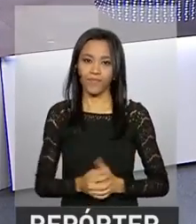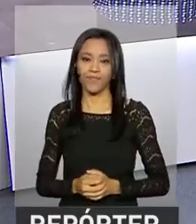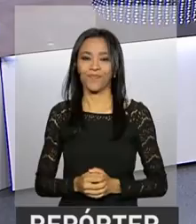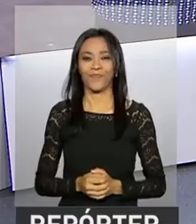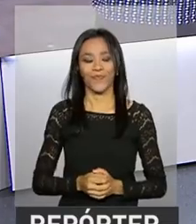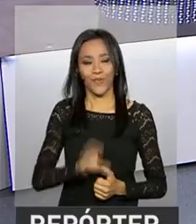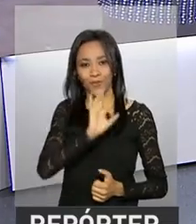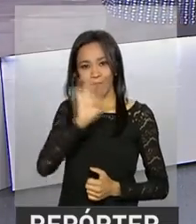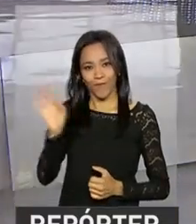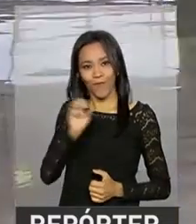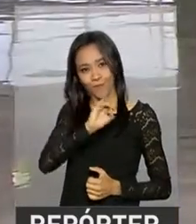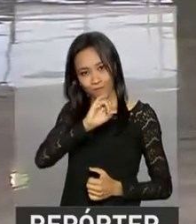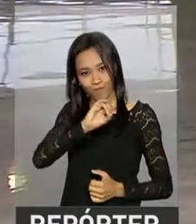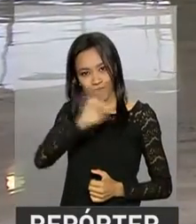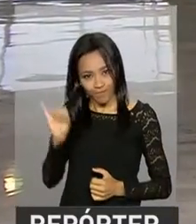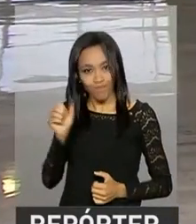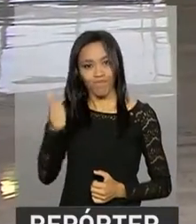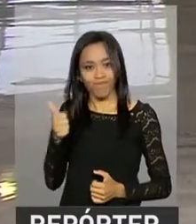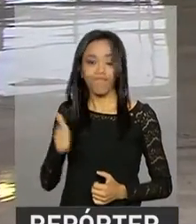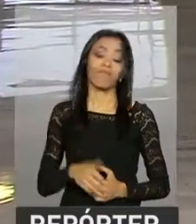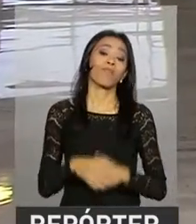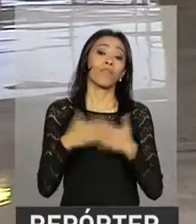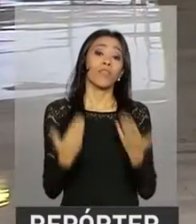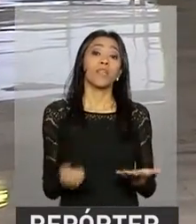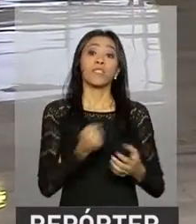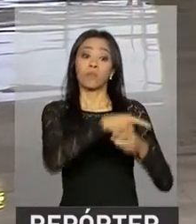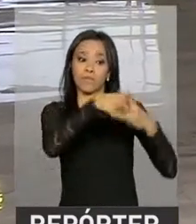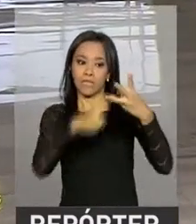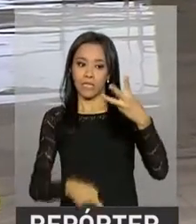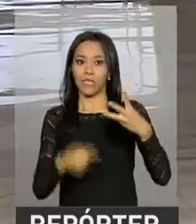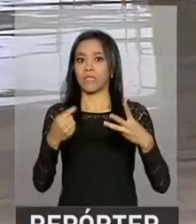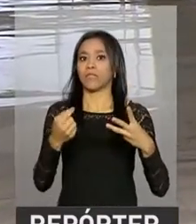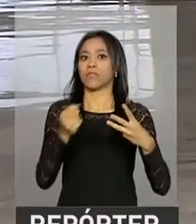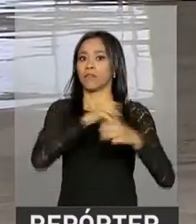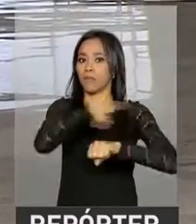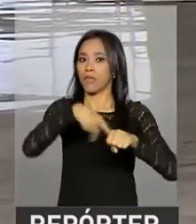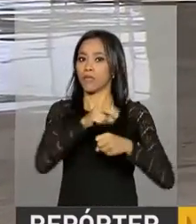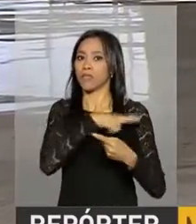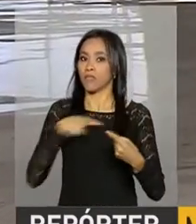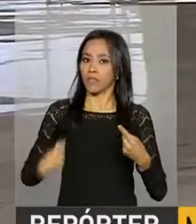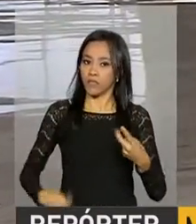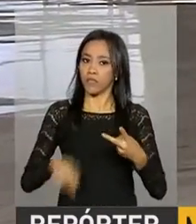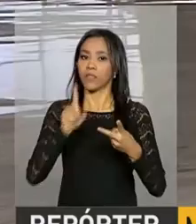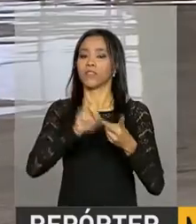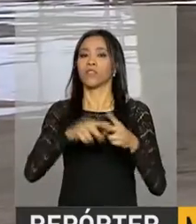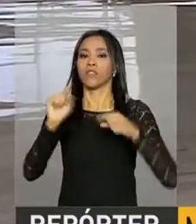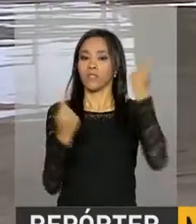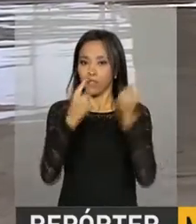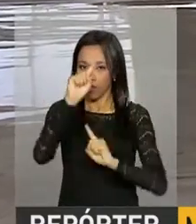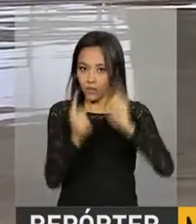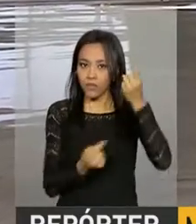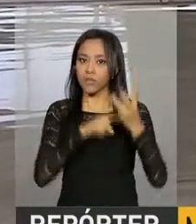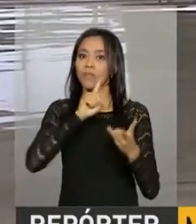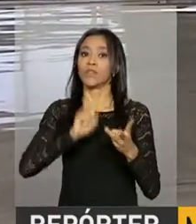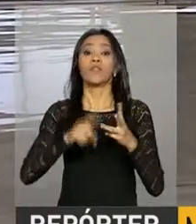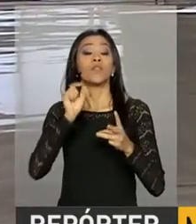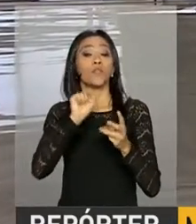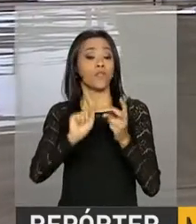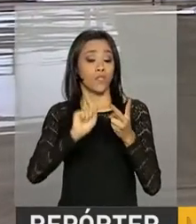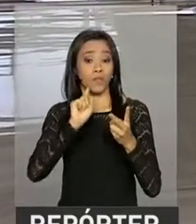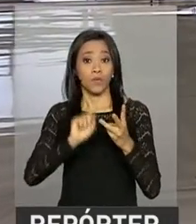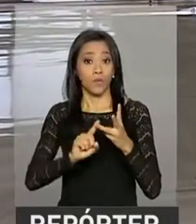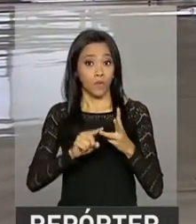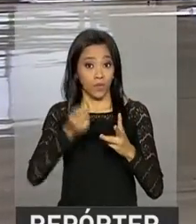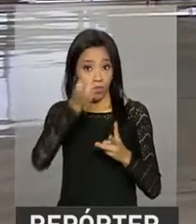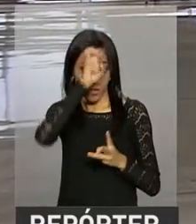o leandro é isso mesmo leandro são três países china chile êxito que voltaram a comprar a carne